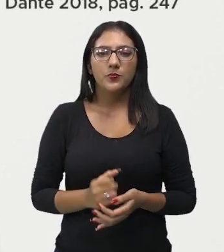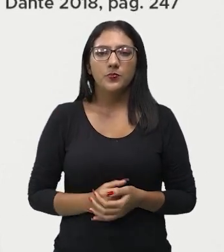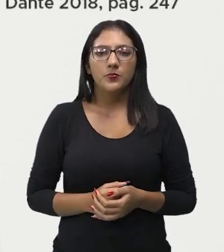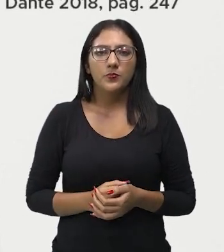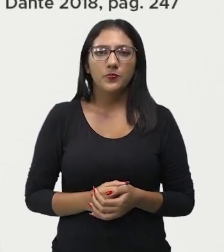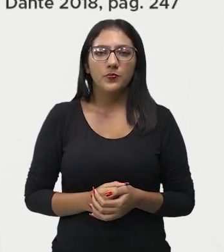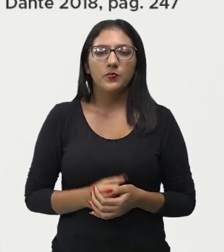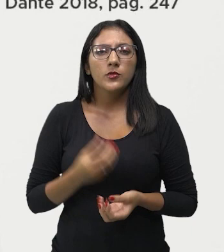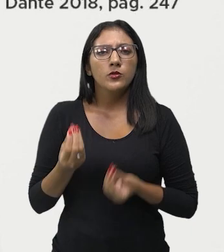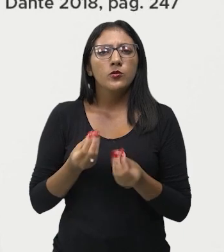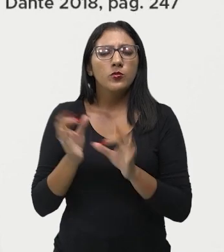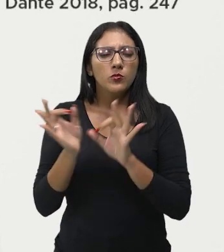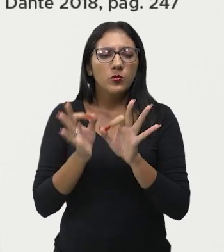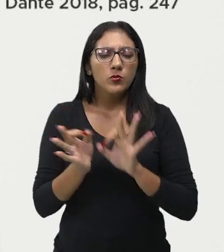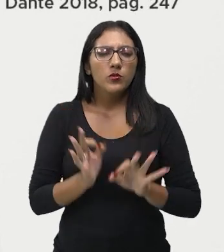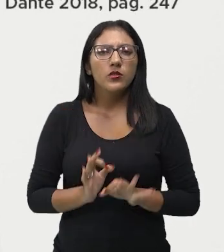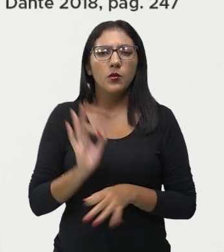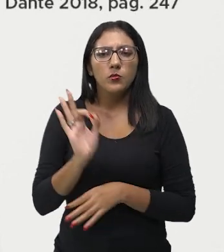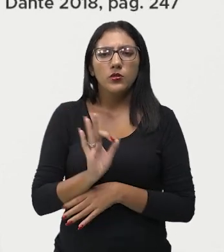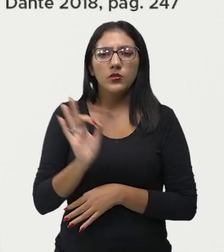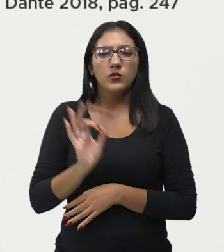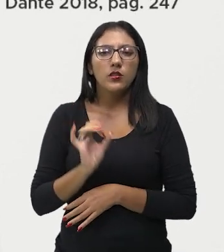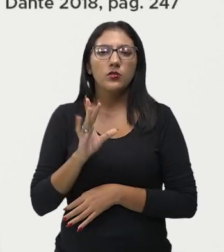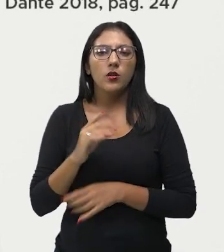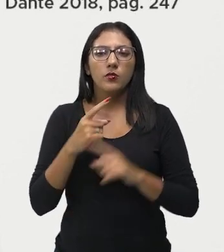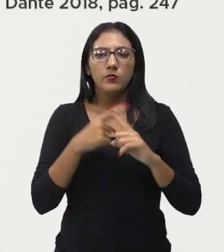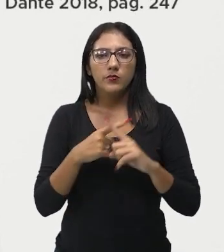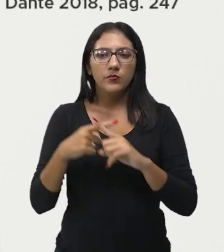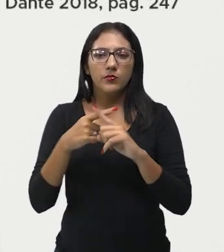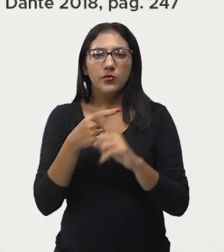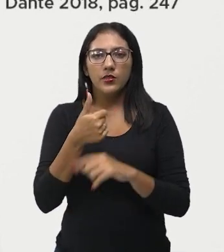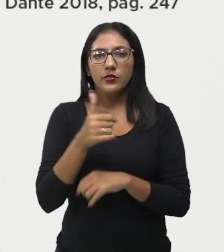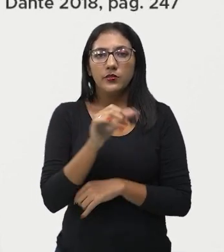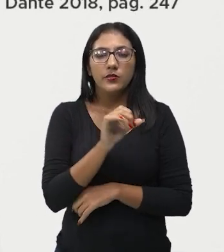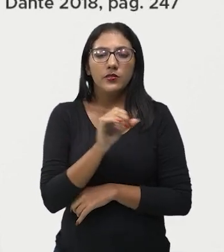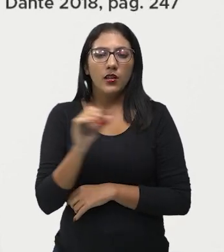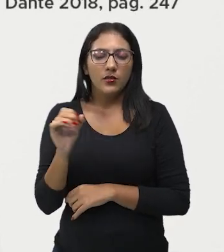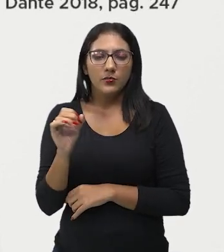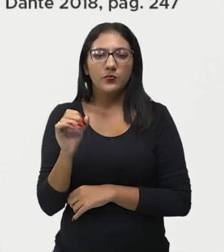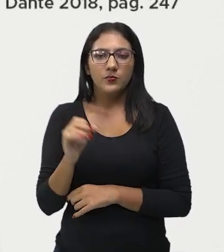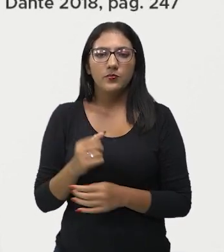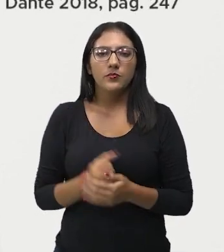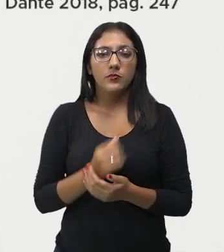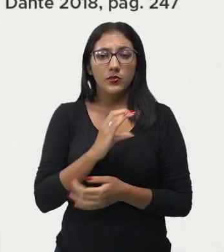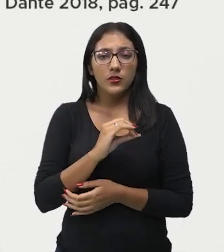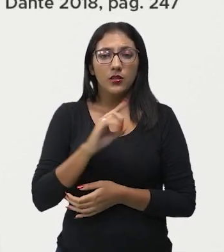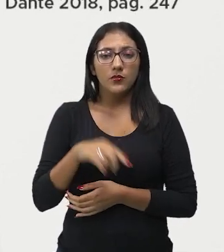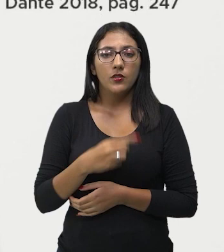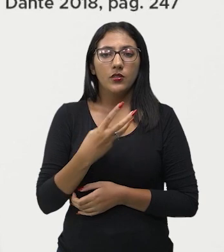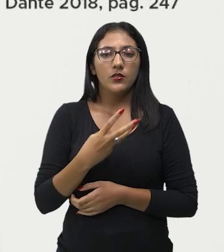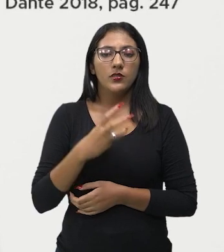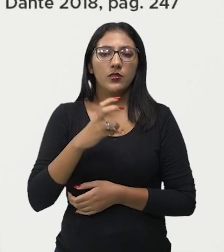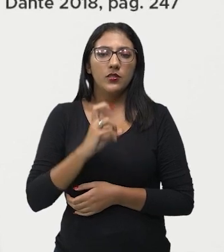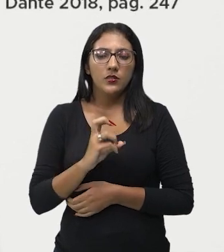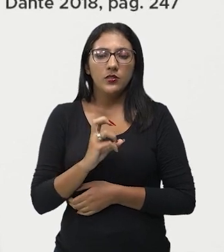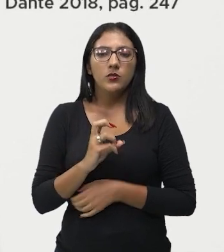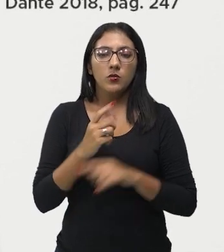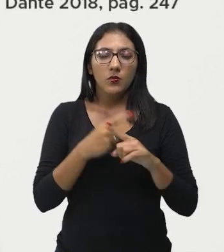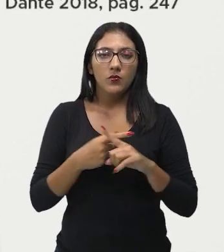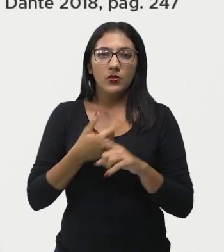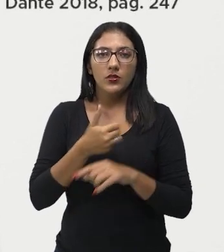para transformar na forma de porcentagem, basta a gente multiplicar por 100. Aí 0,35 por 100 é